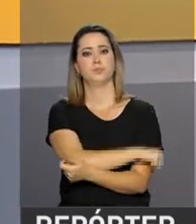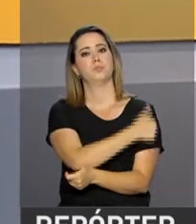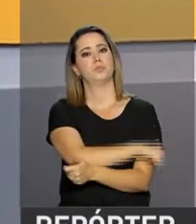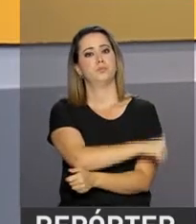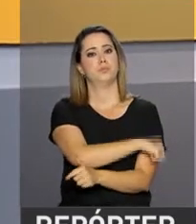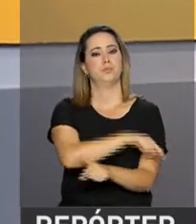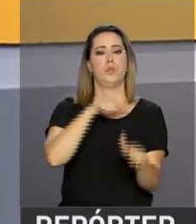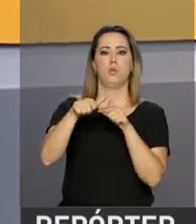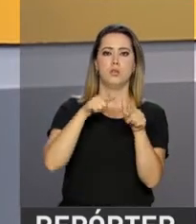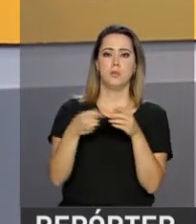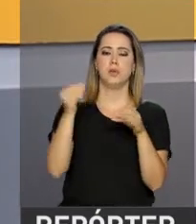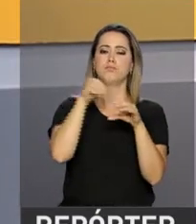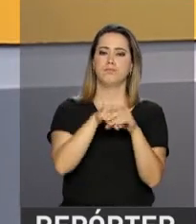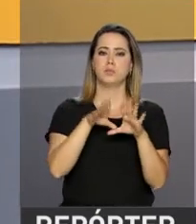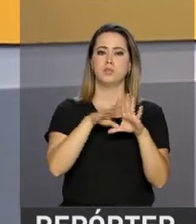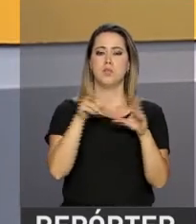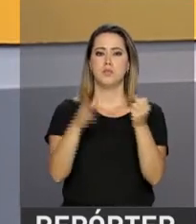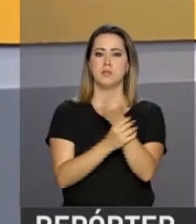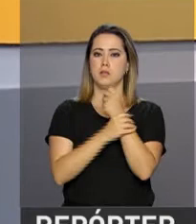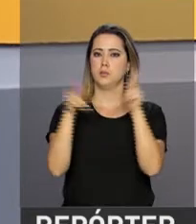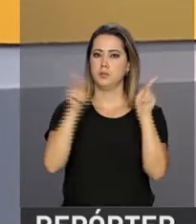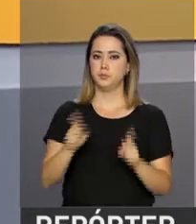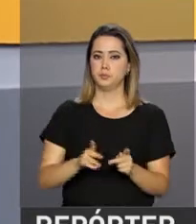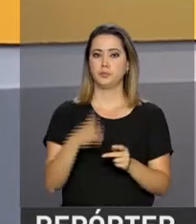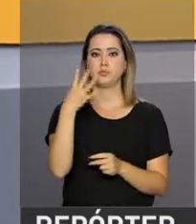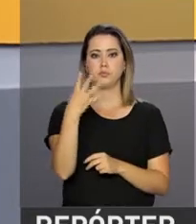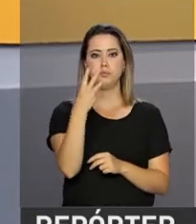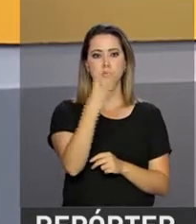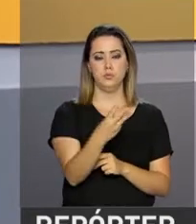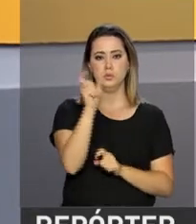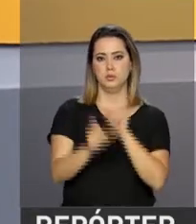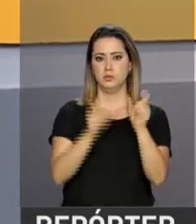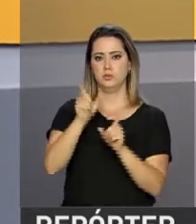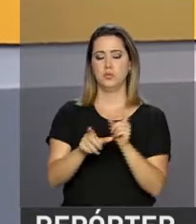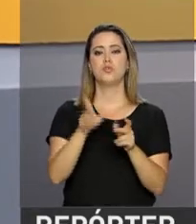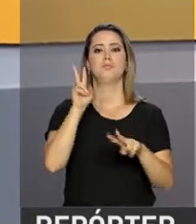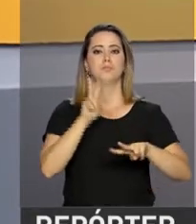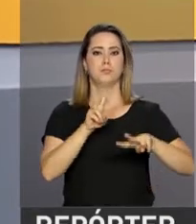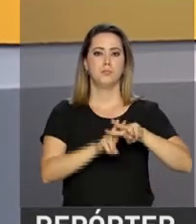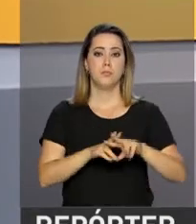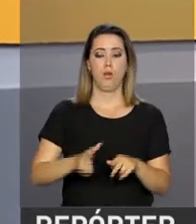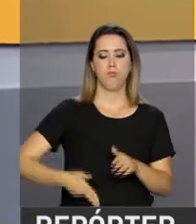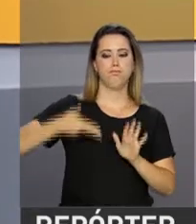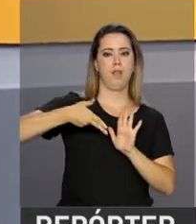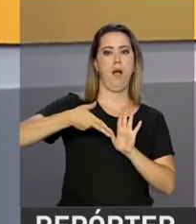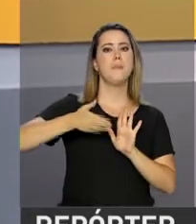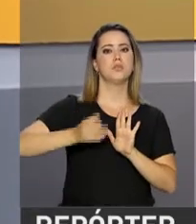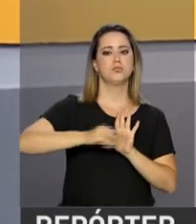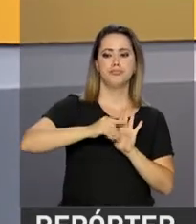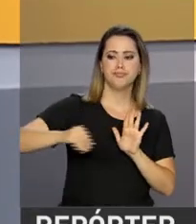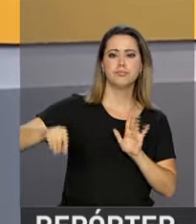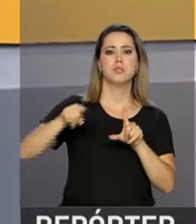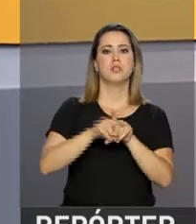Janeiro. A ação faz parte da Operação Segurança e Paz. 43 pessoas já foram presas. Armas de fogo,